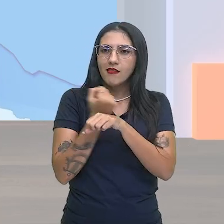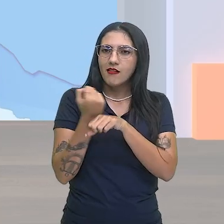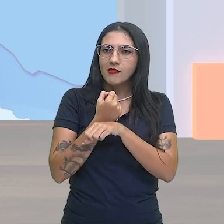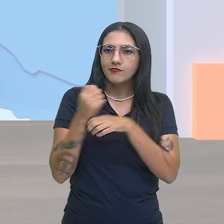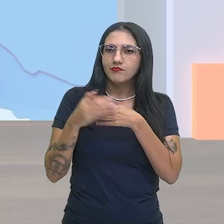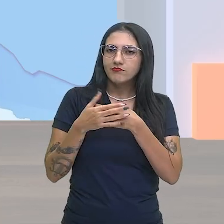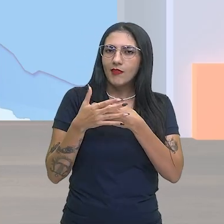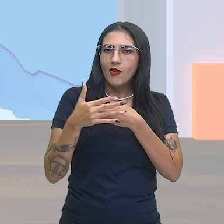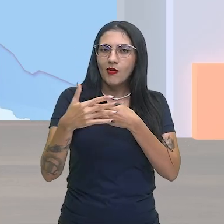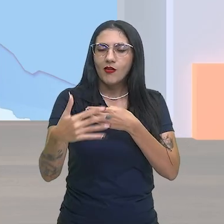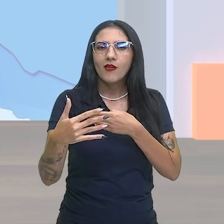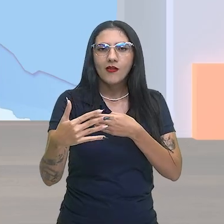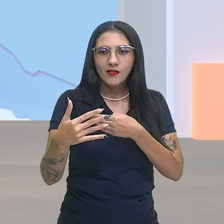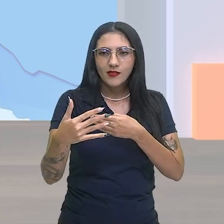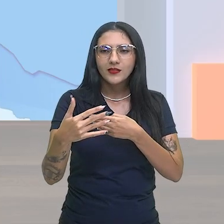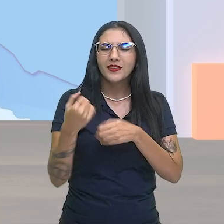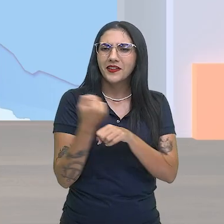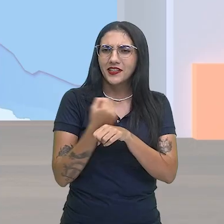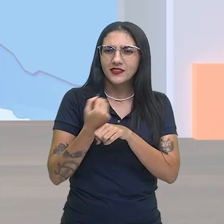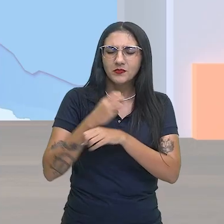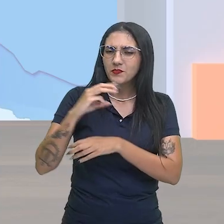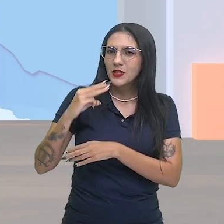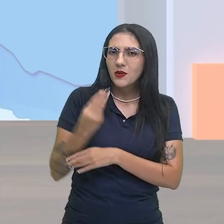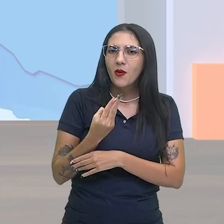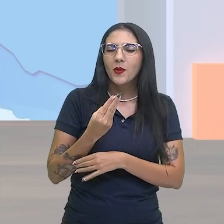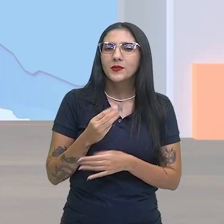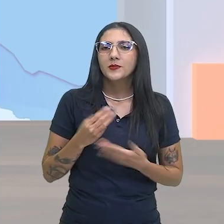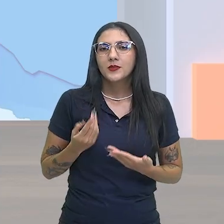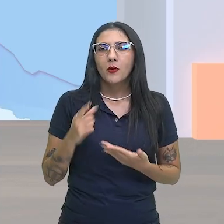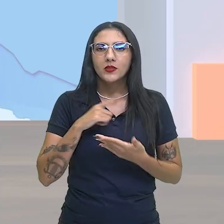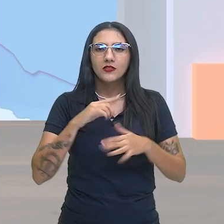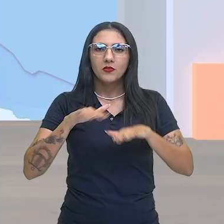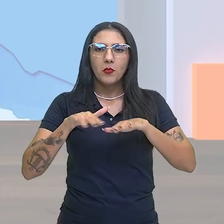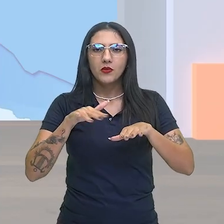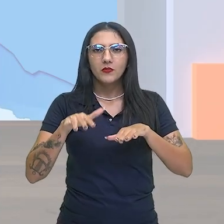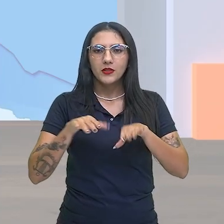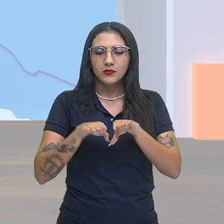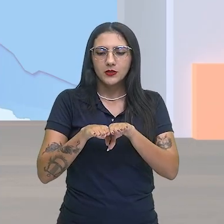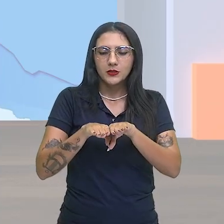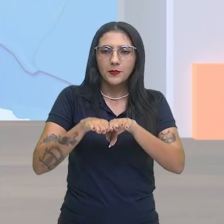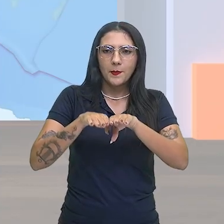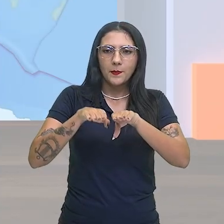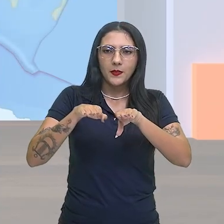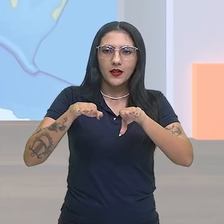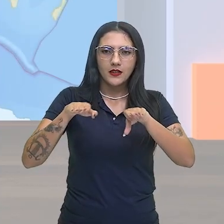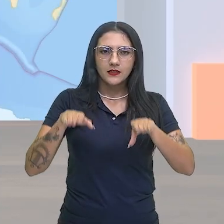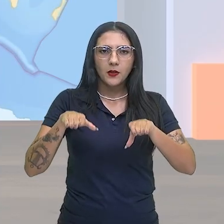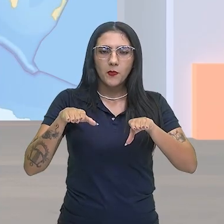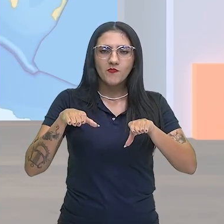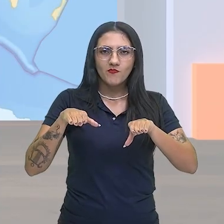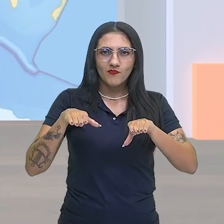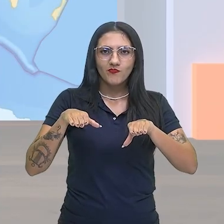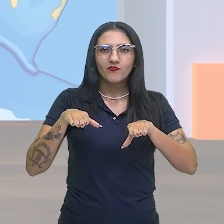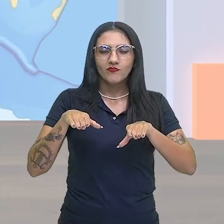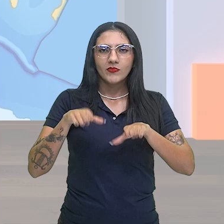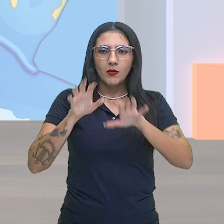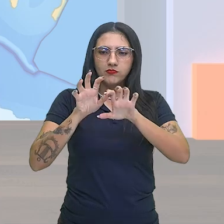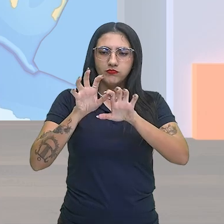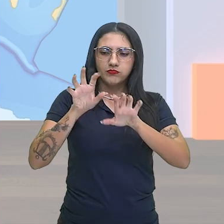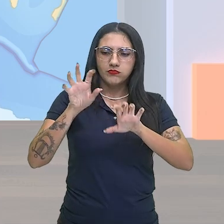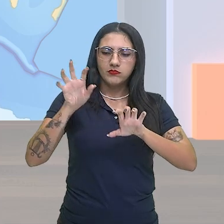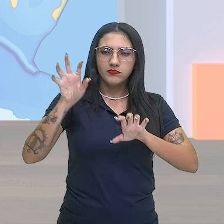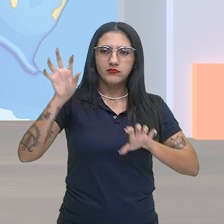milhares de anos, né, geologicamente falando, você tem ali um movimento de separação ao longo, né, da história do